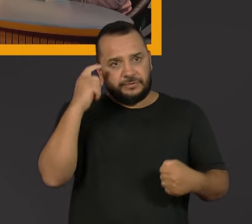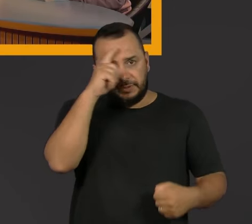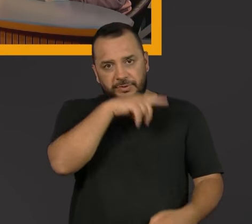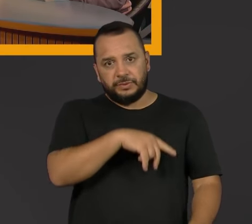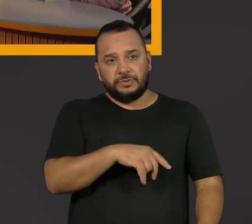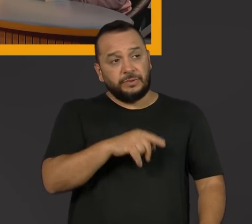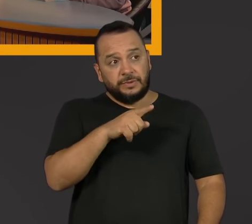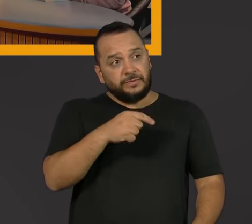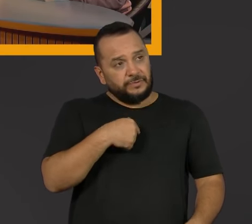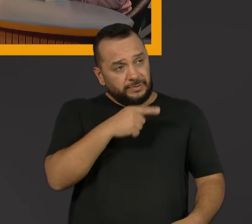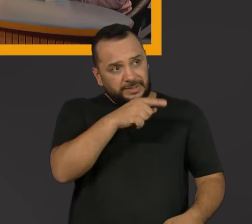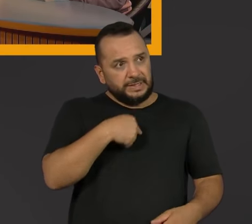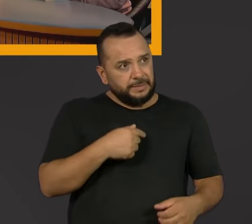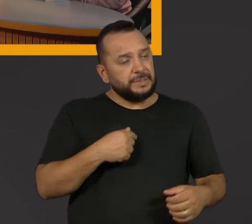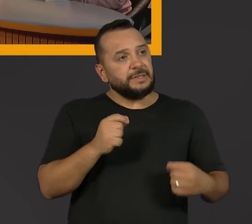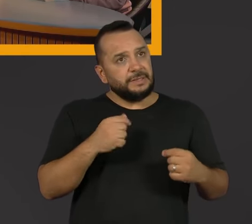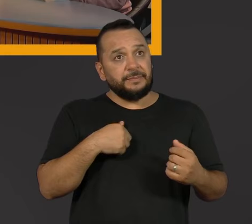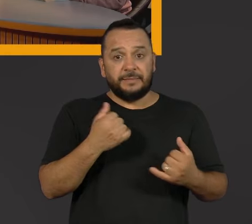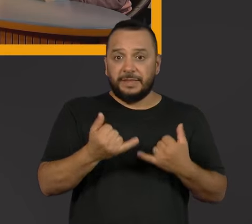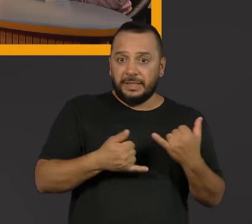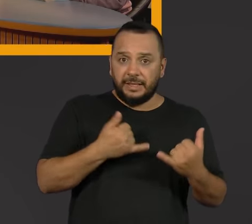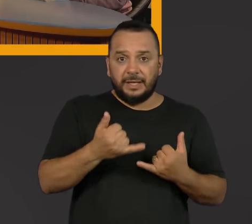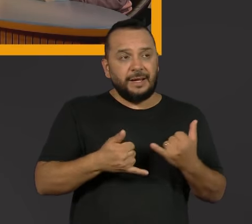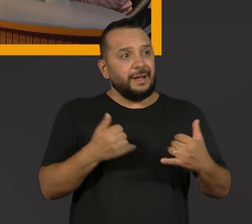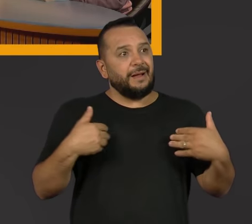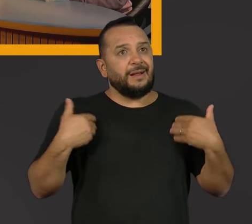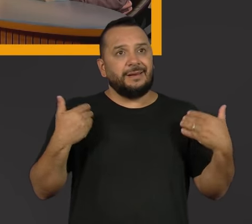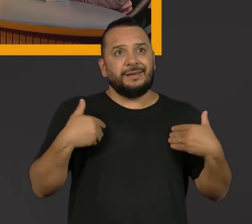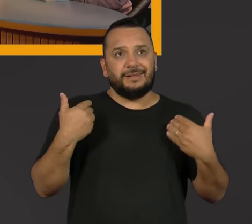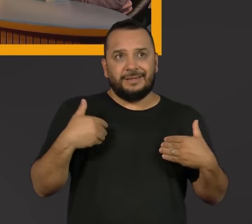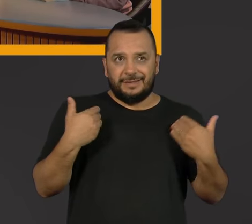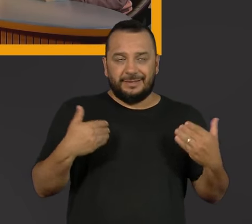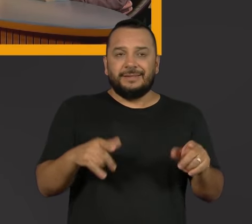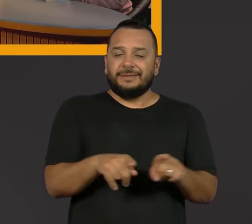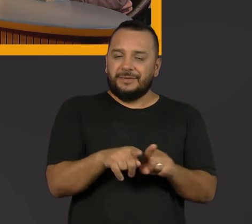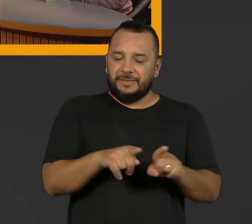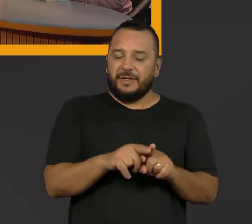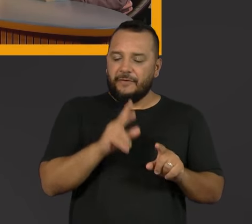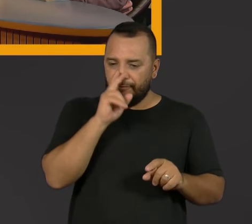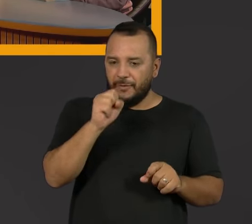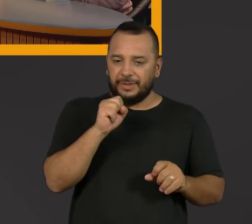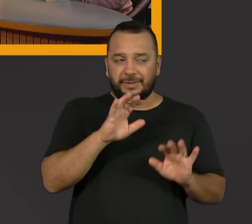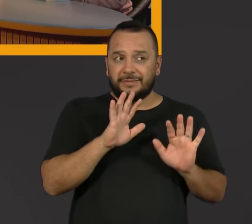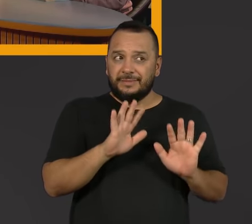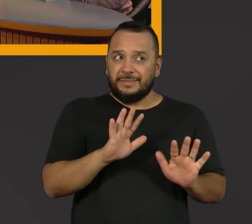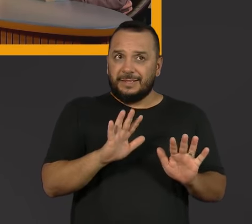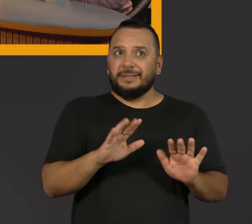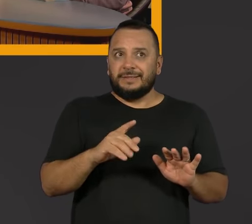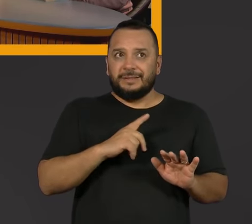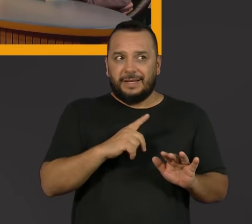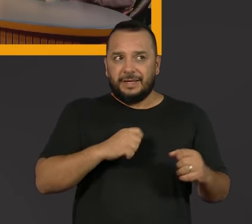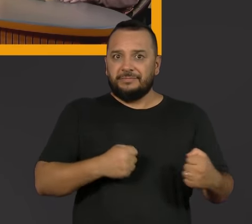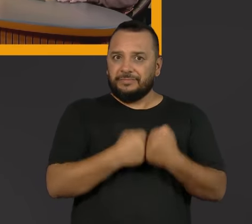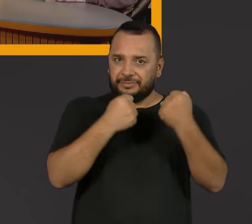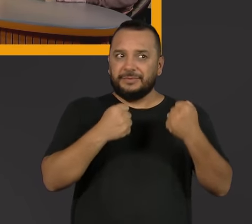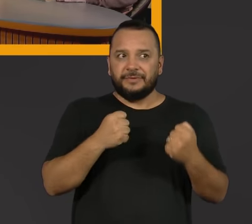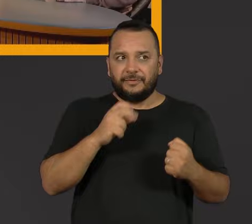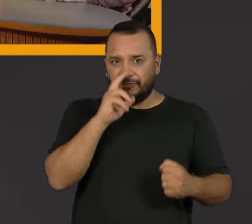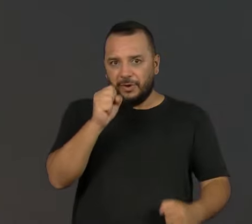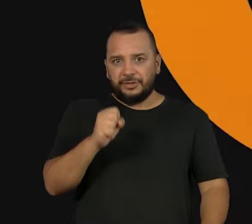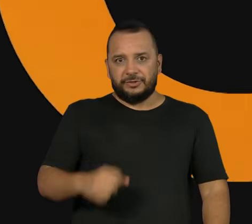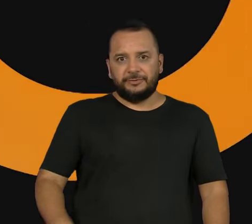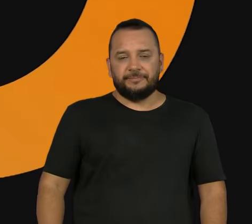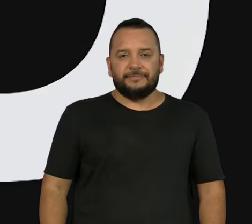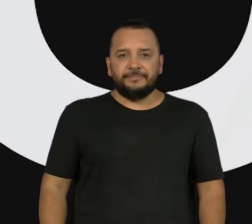chifre. Você tem que brincar com muita alegria, muito vigor, mas vem uma reatividade muito